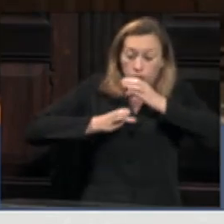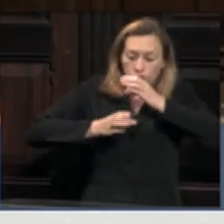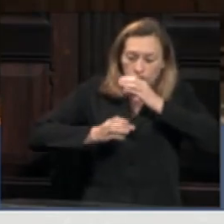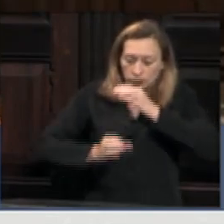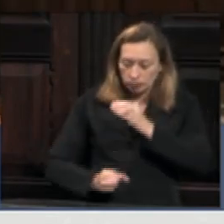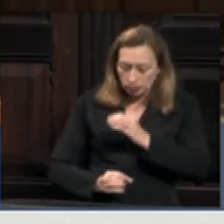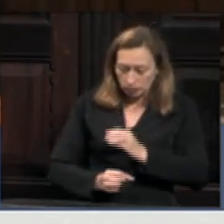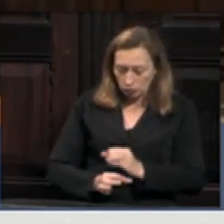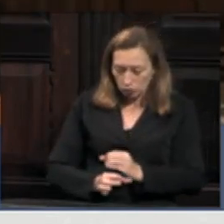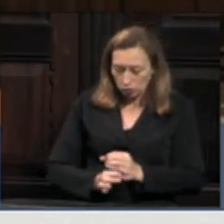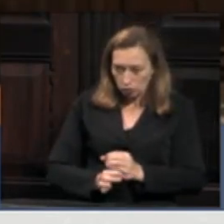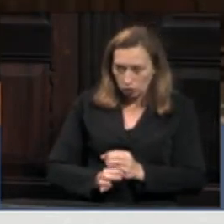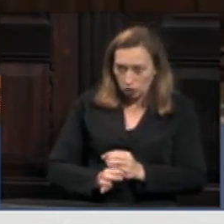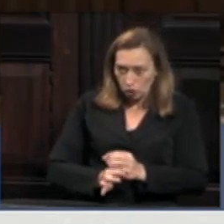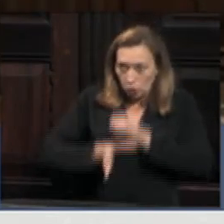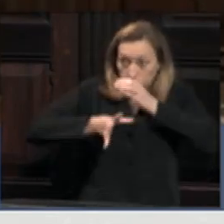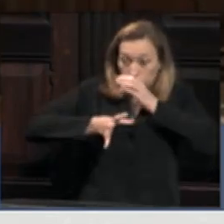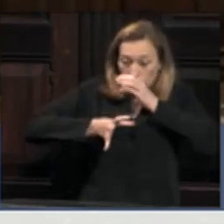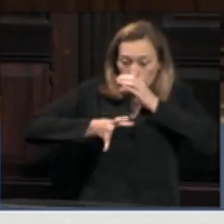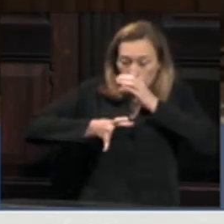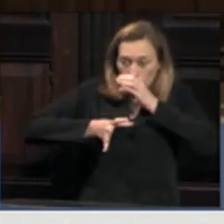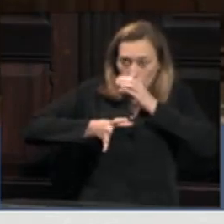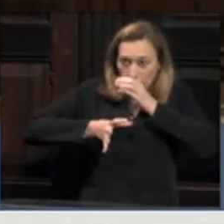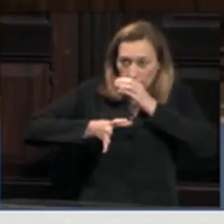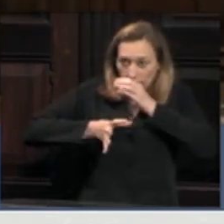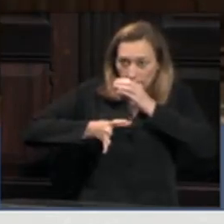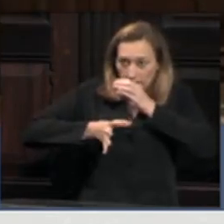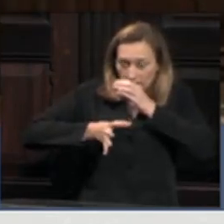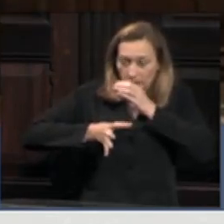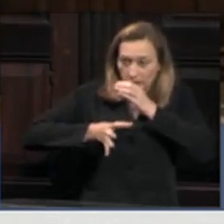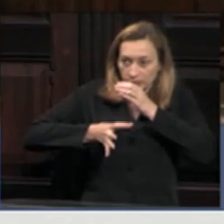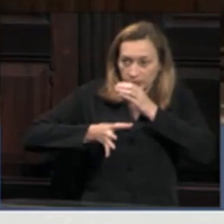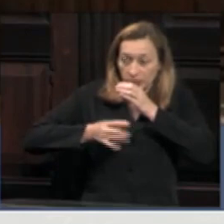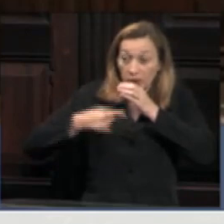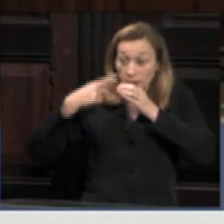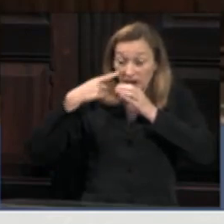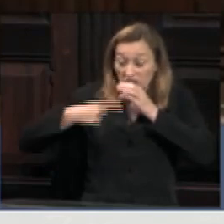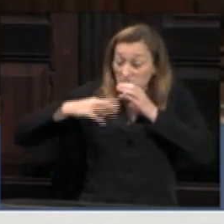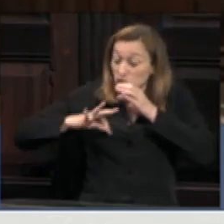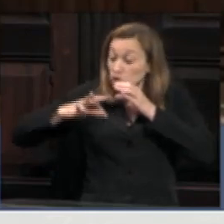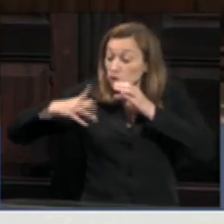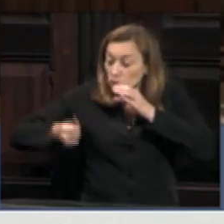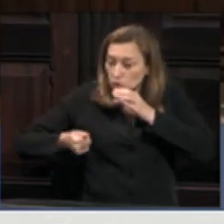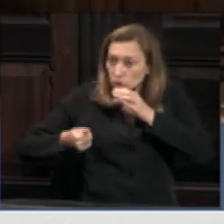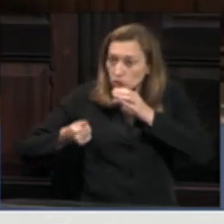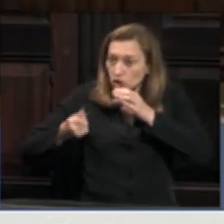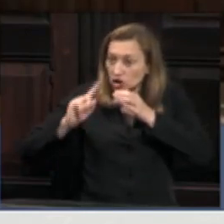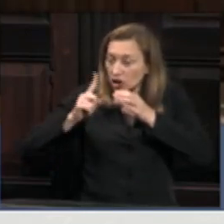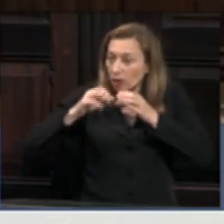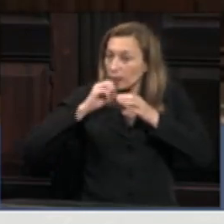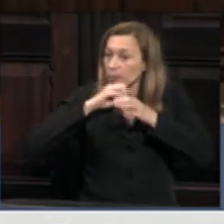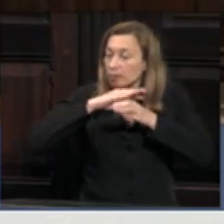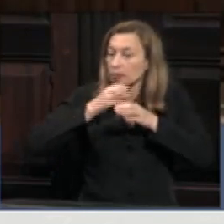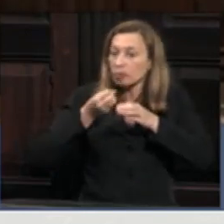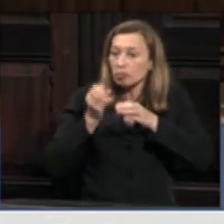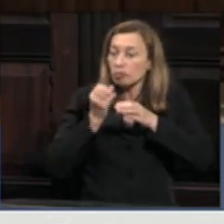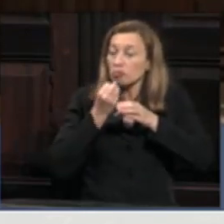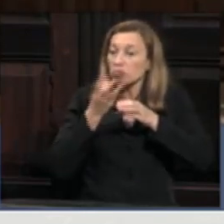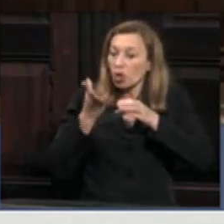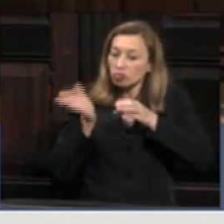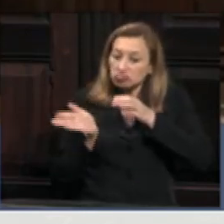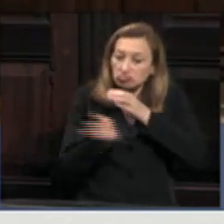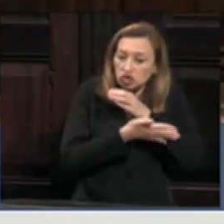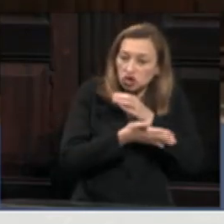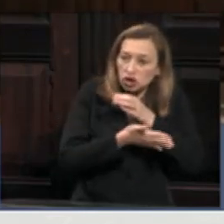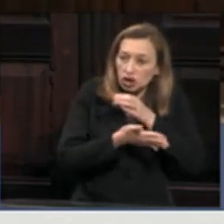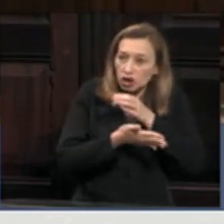emprego e renda e tudo aquilo que foi benesse, ou quiçá, se atrás dessa benesse não